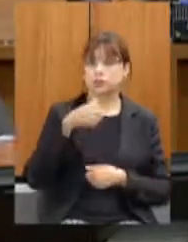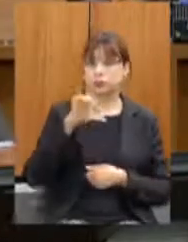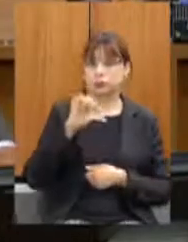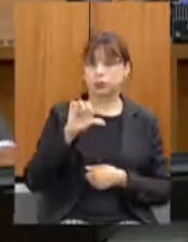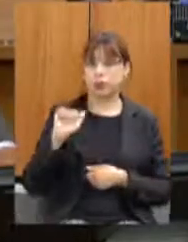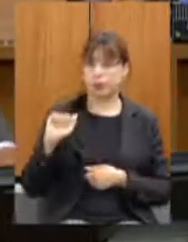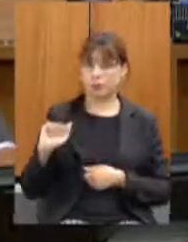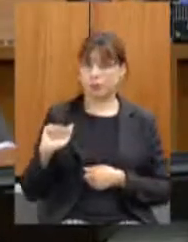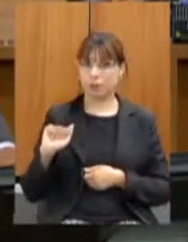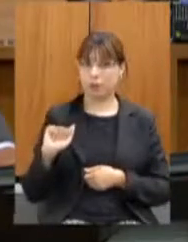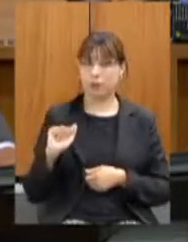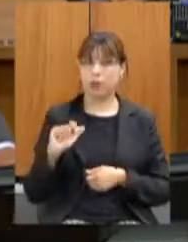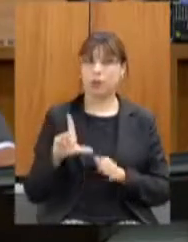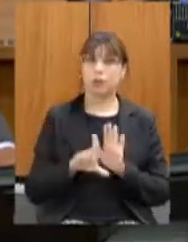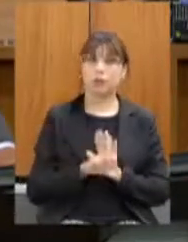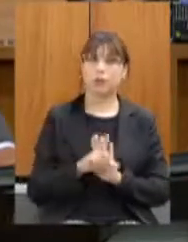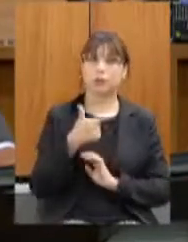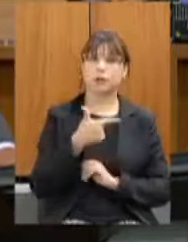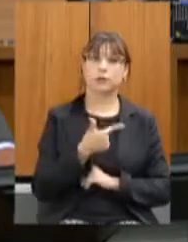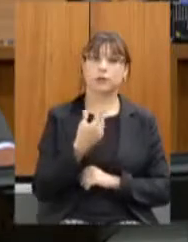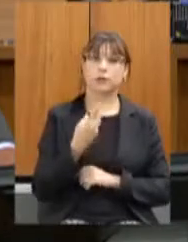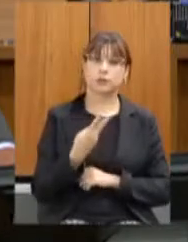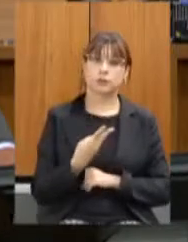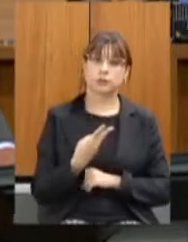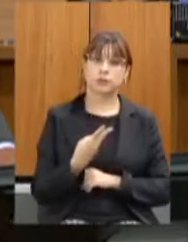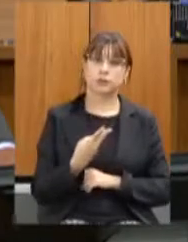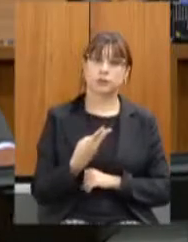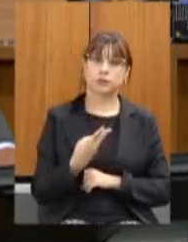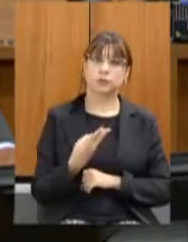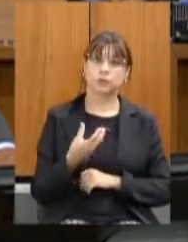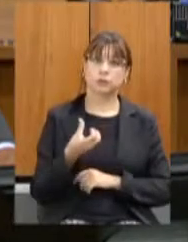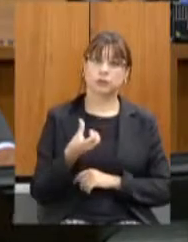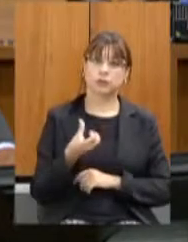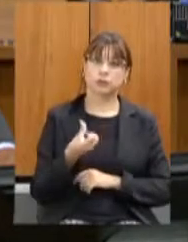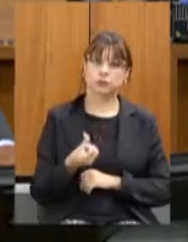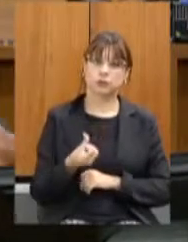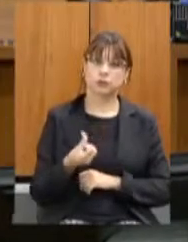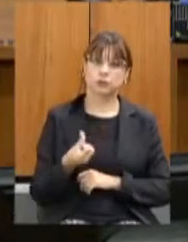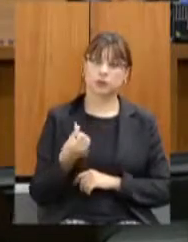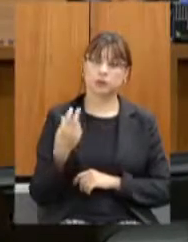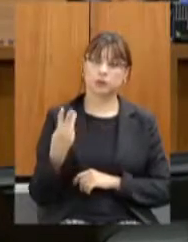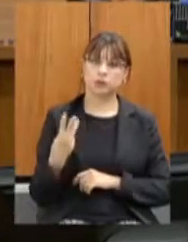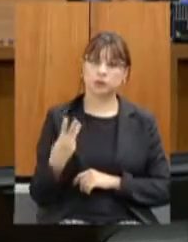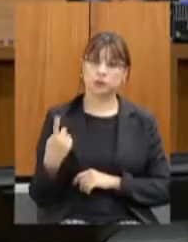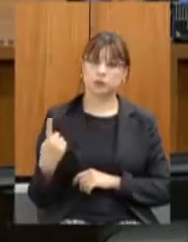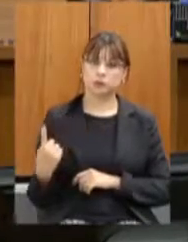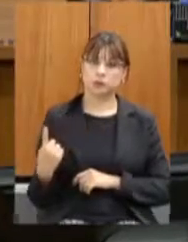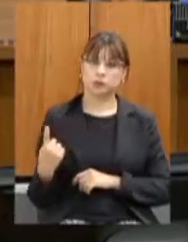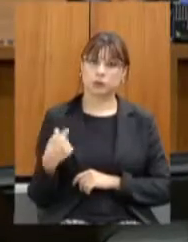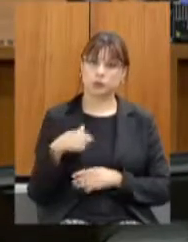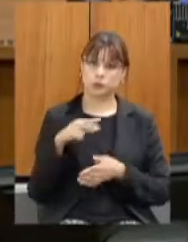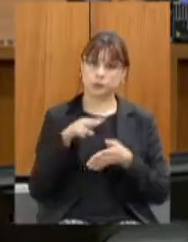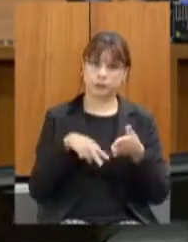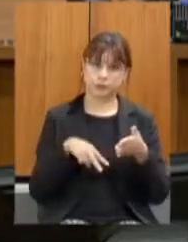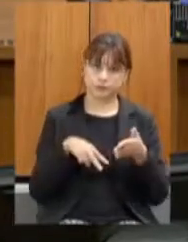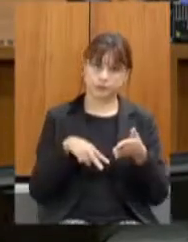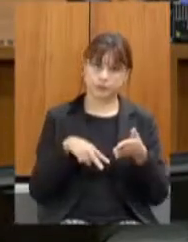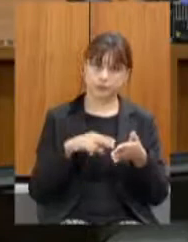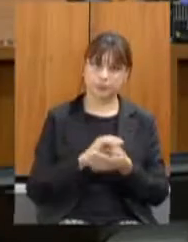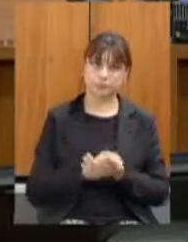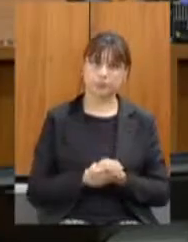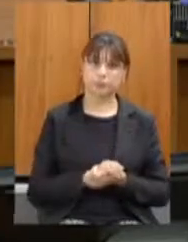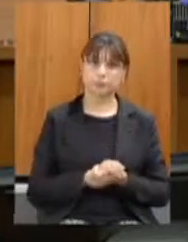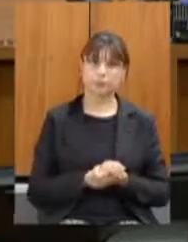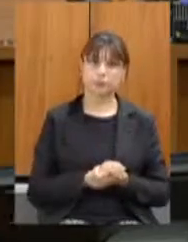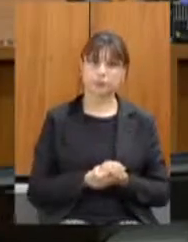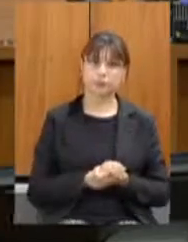lei 23 600 hoje e 31 eu gostaria de fazer leitura aqui